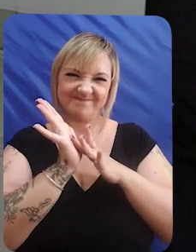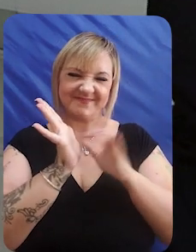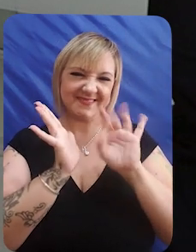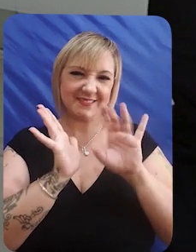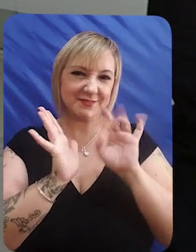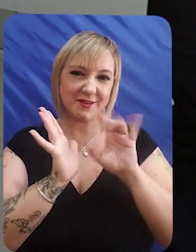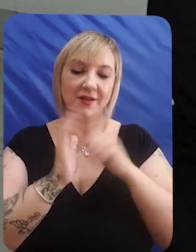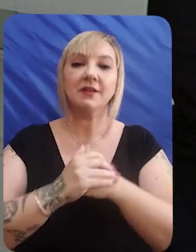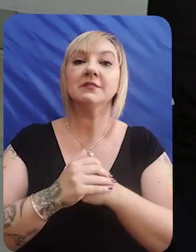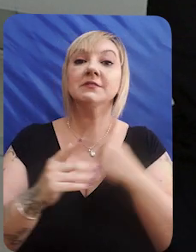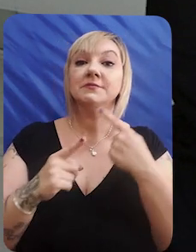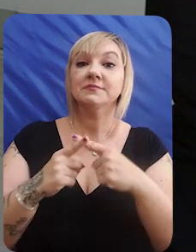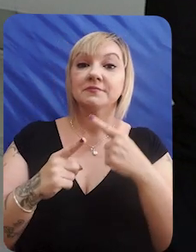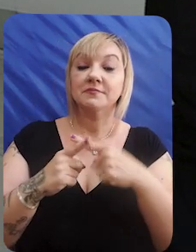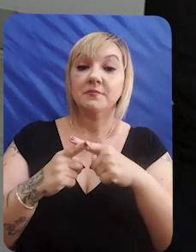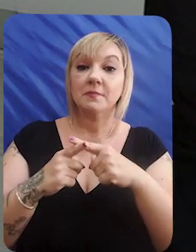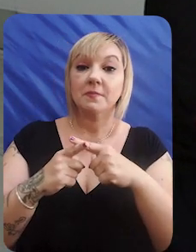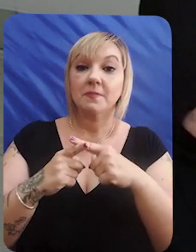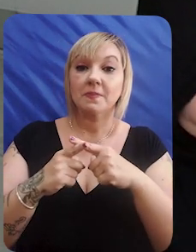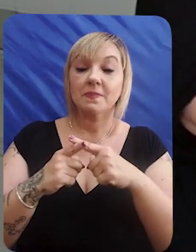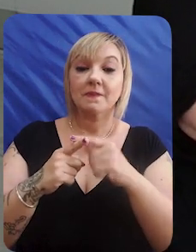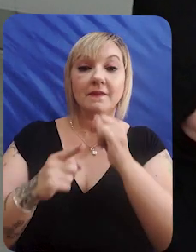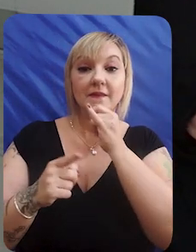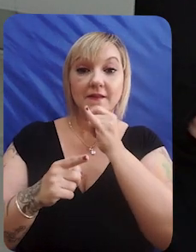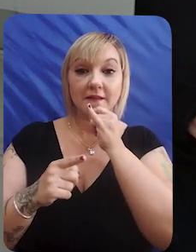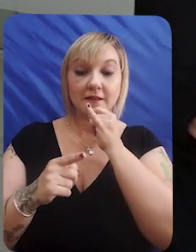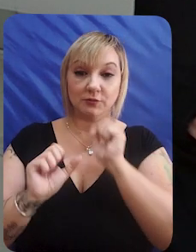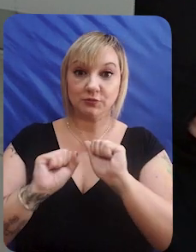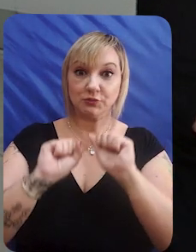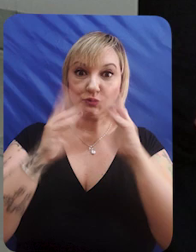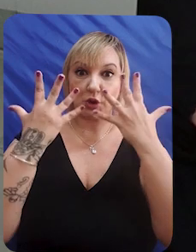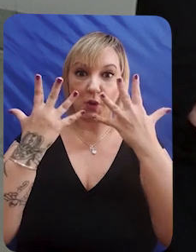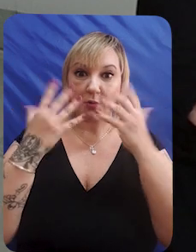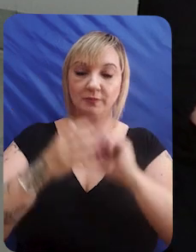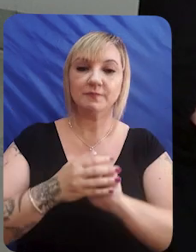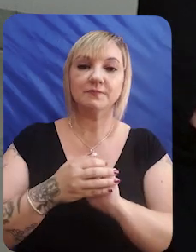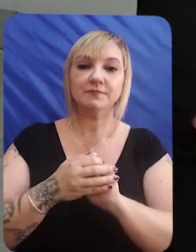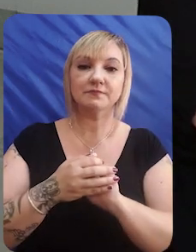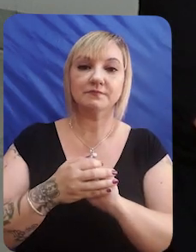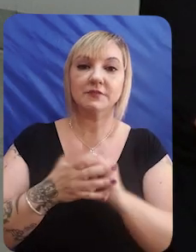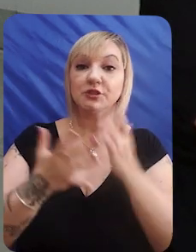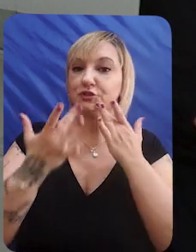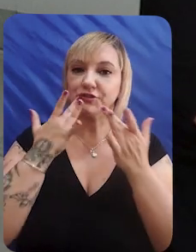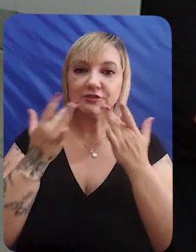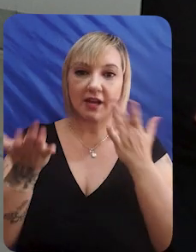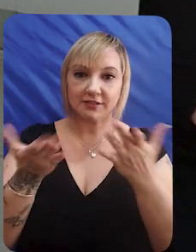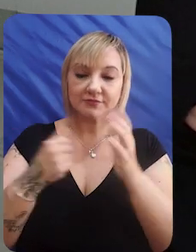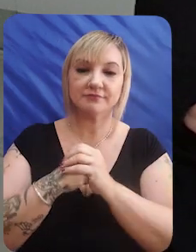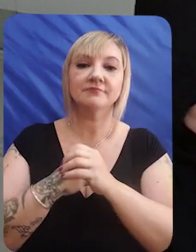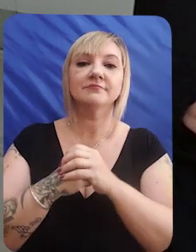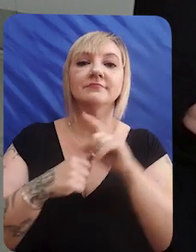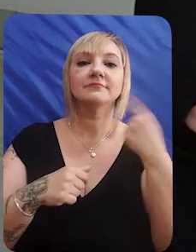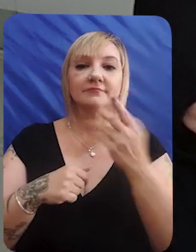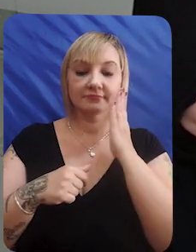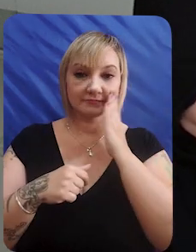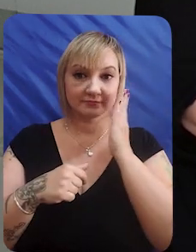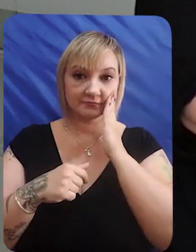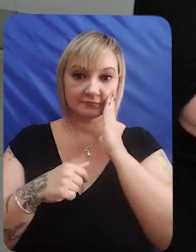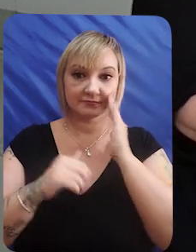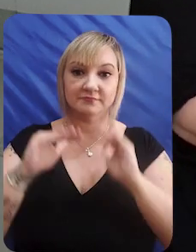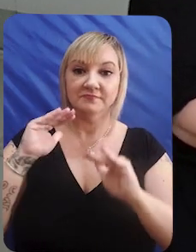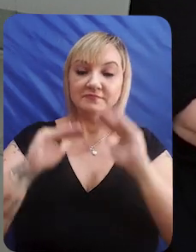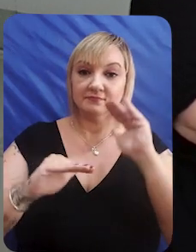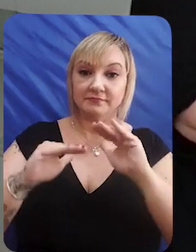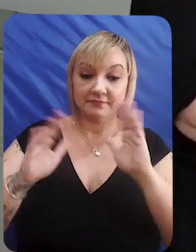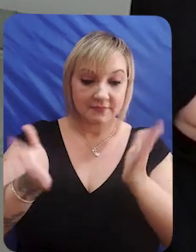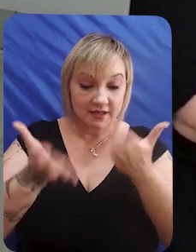imagino. Porque colocam, por exemplo, num espetáculo, num teatro, nós sabemos que, de acordo com a lei